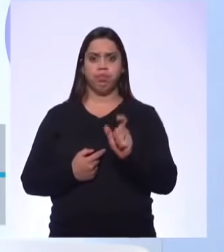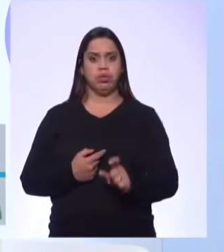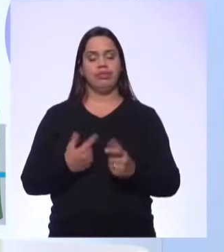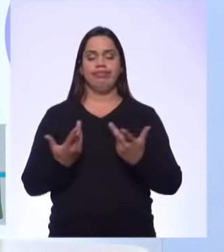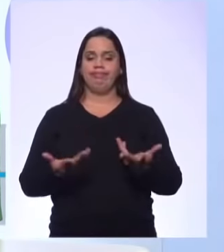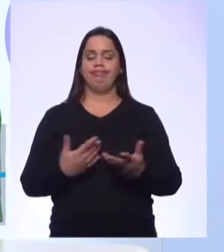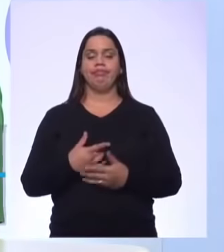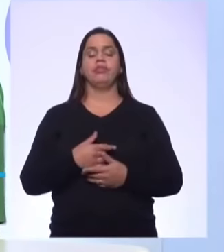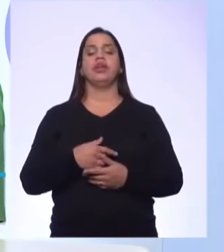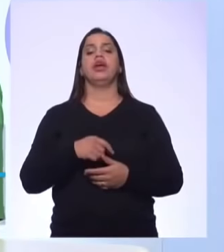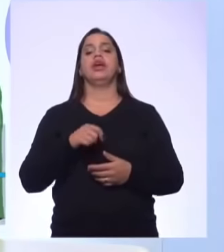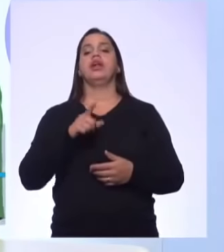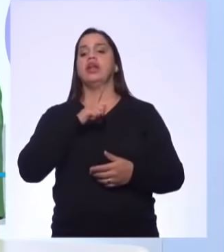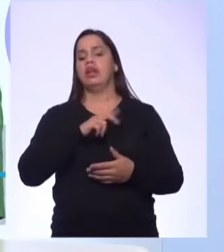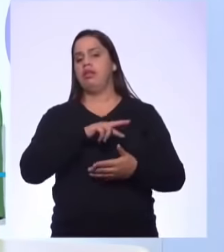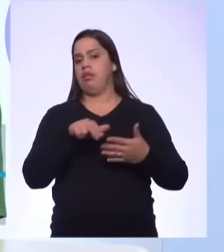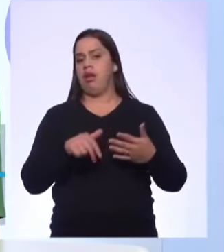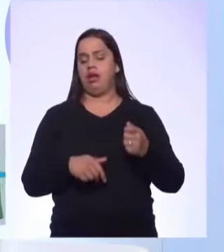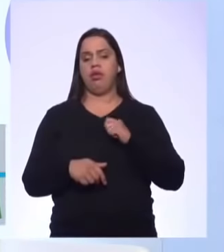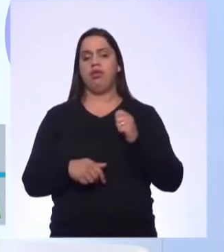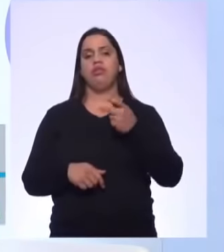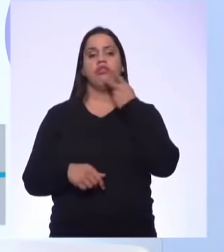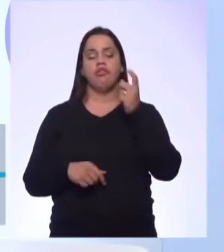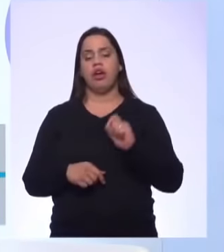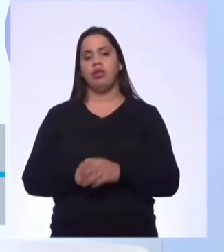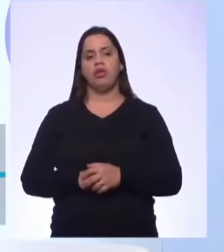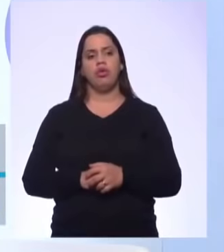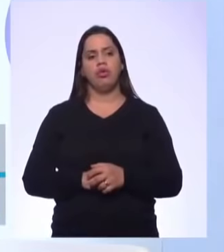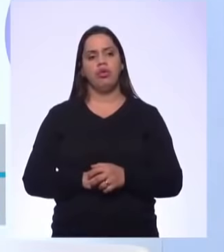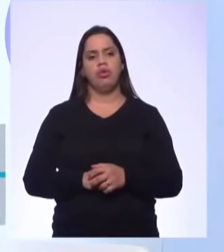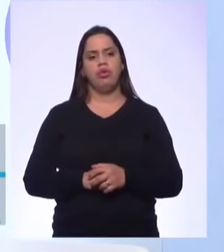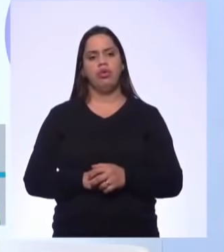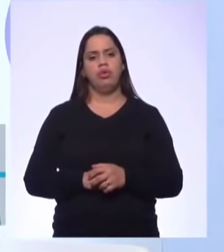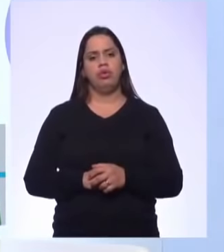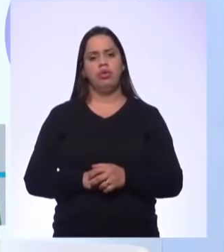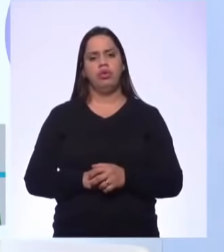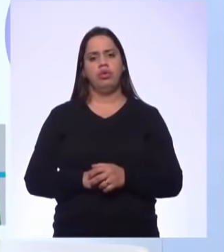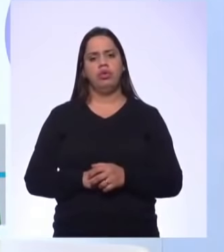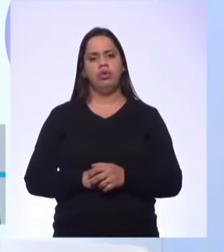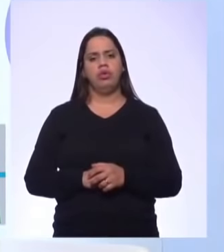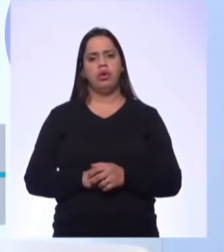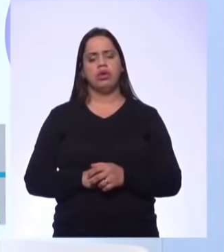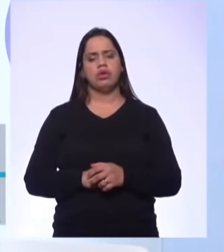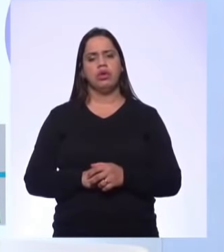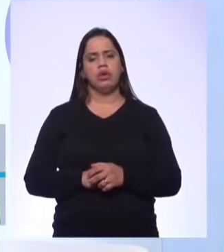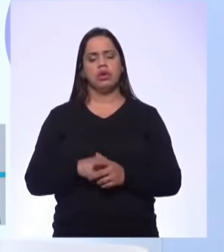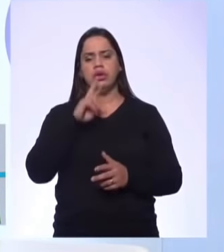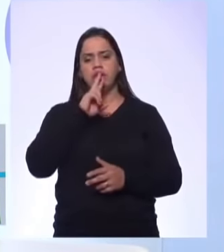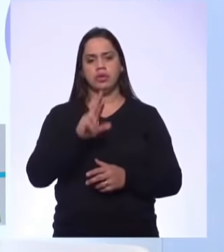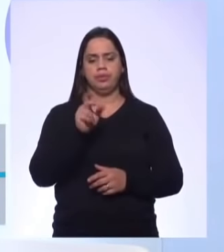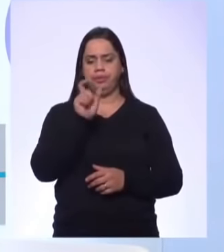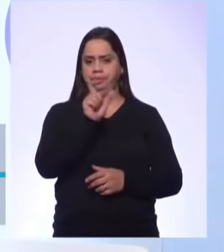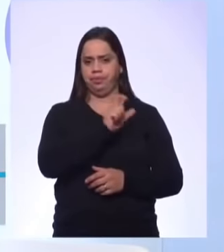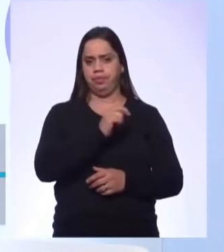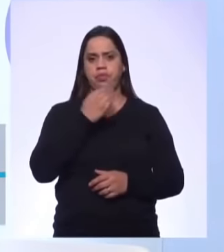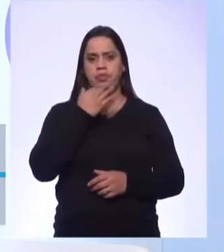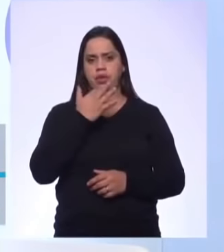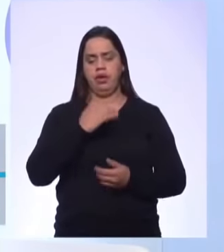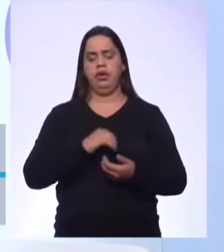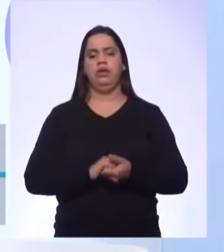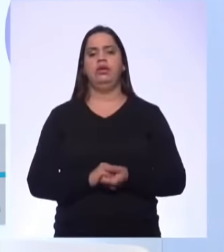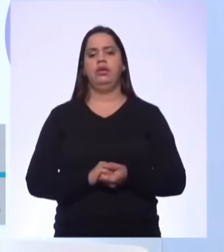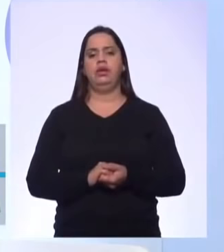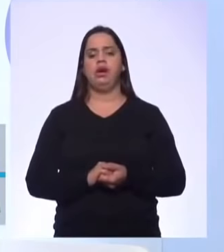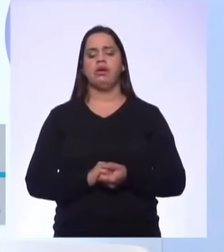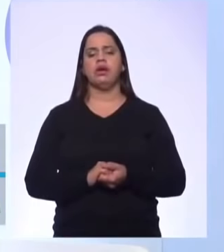Gabriel respondeu human, a Nami Morita respondeu cells, o Wesley identity, e